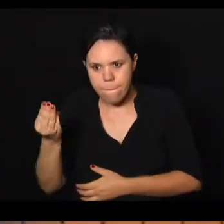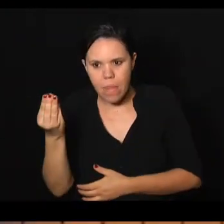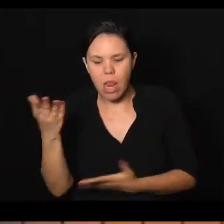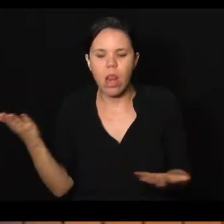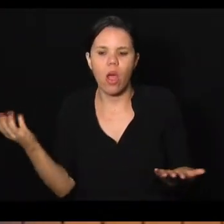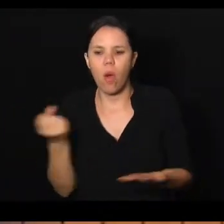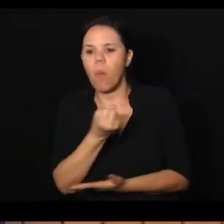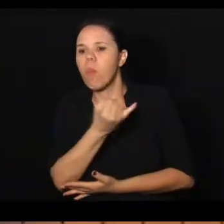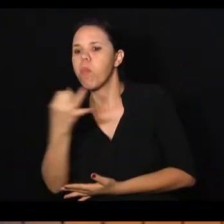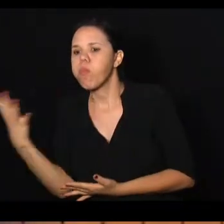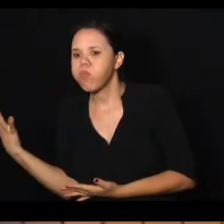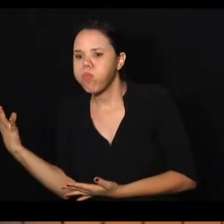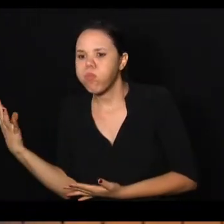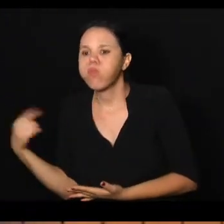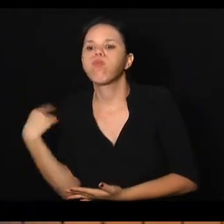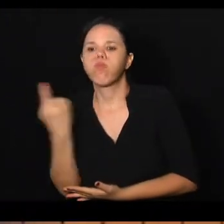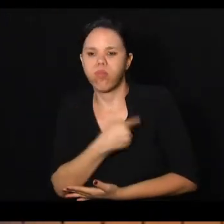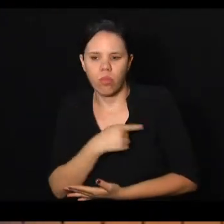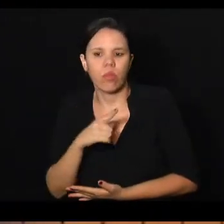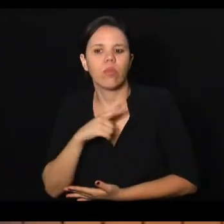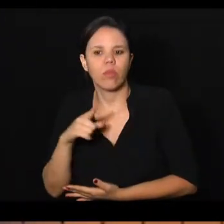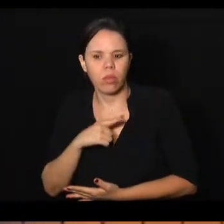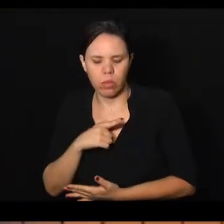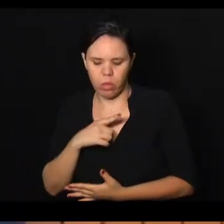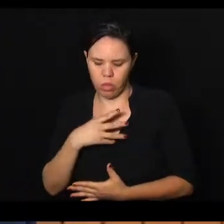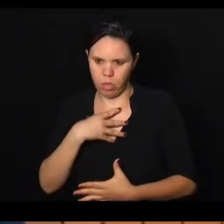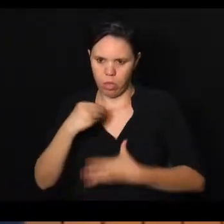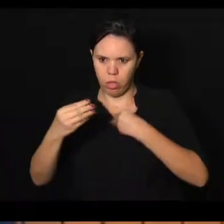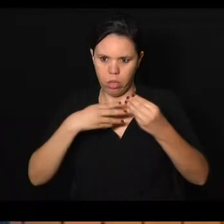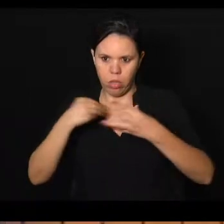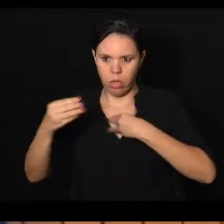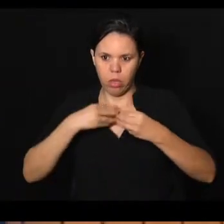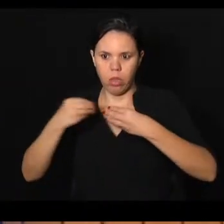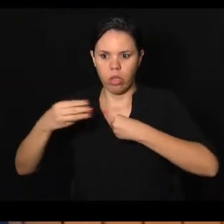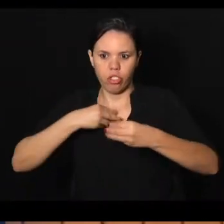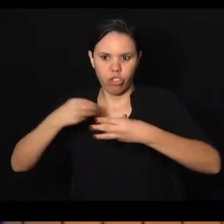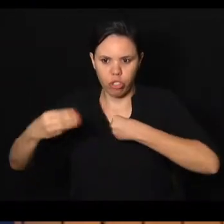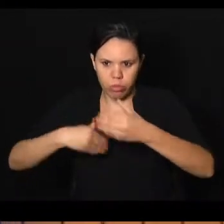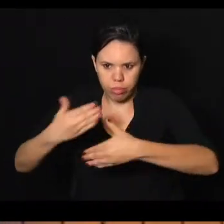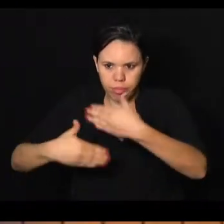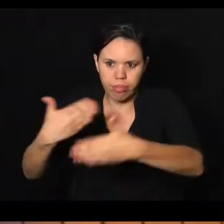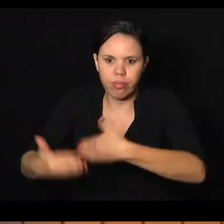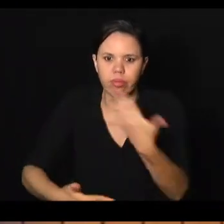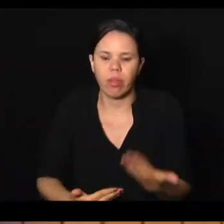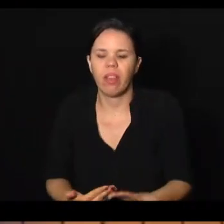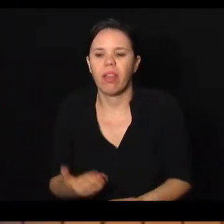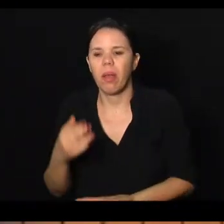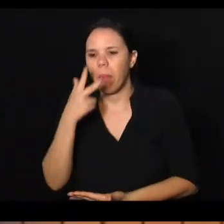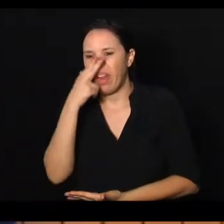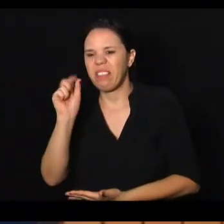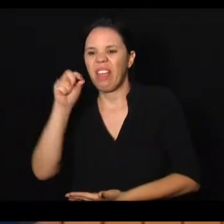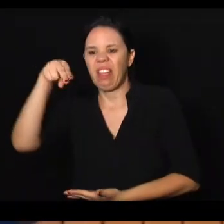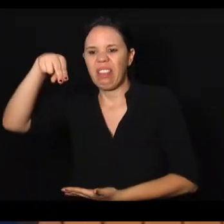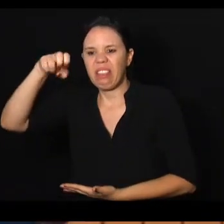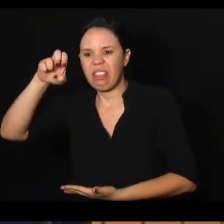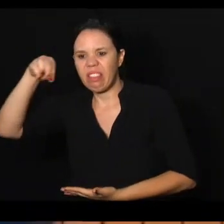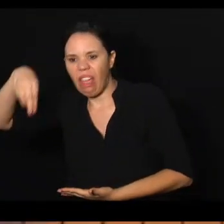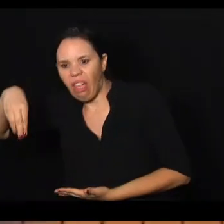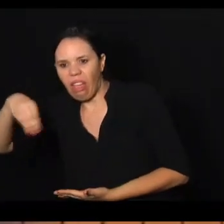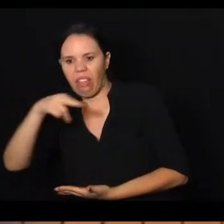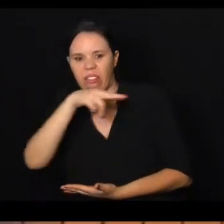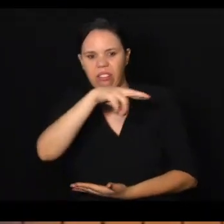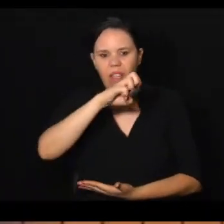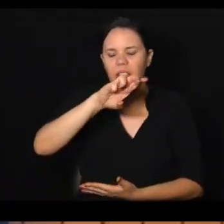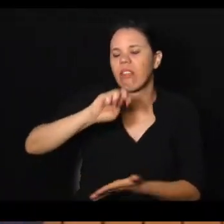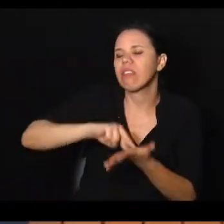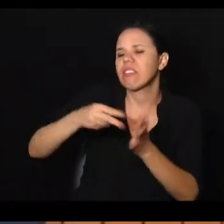desses 70 milhões, nós temos aí uma geração que nós chamamos a geração neném. Nem está na escola,